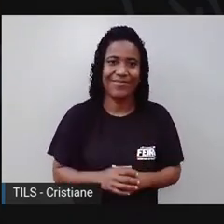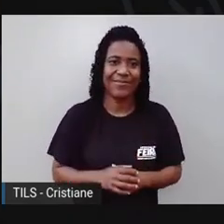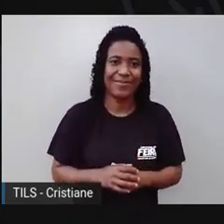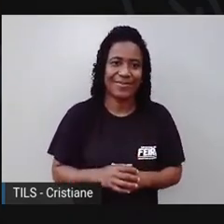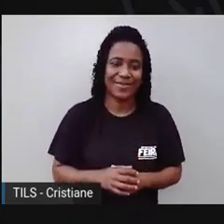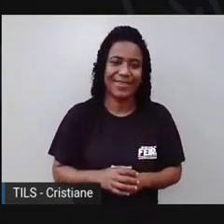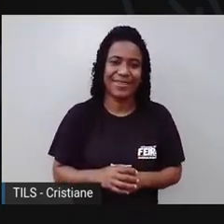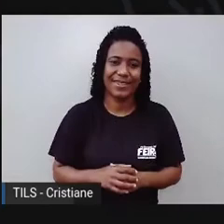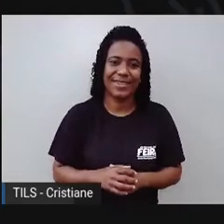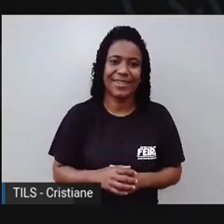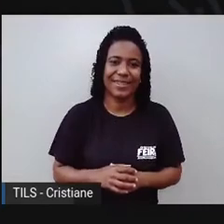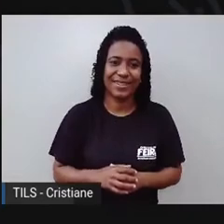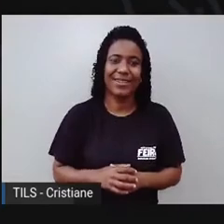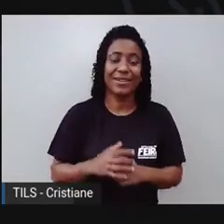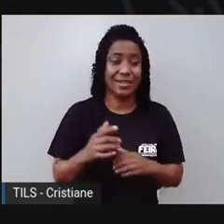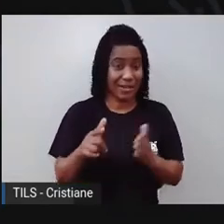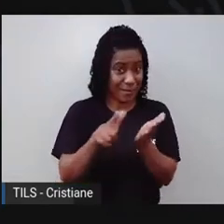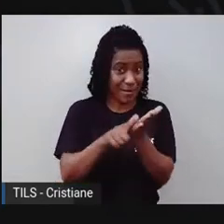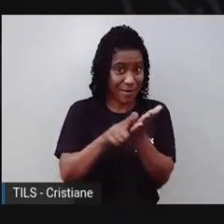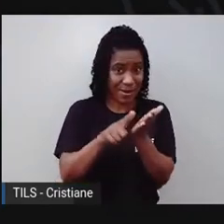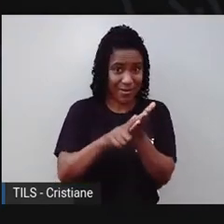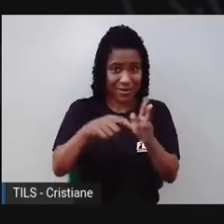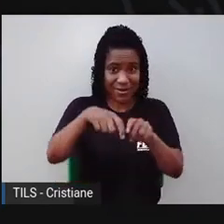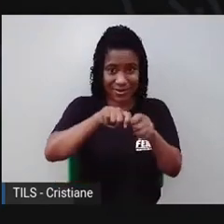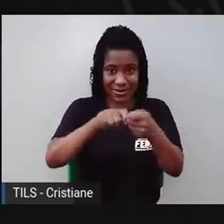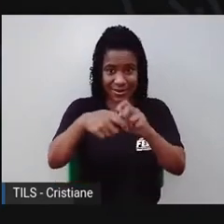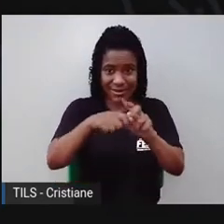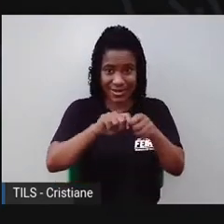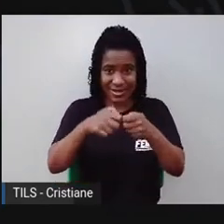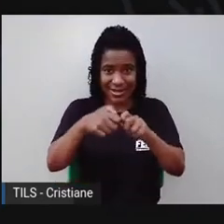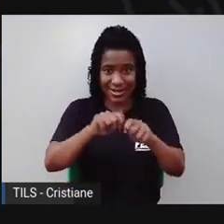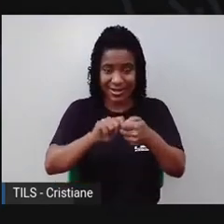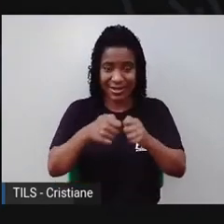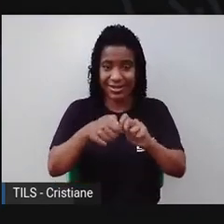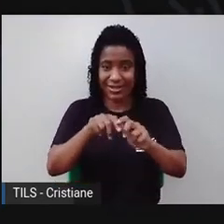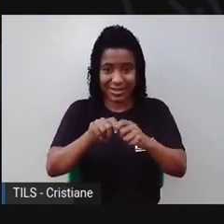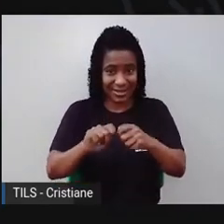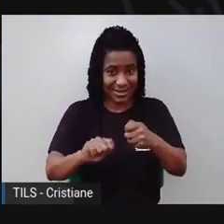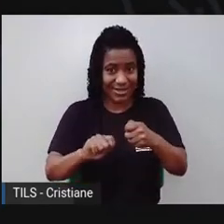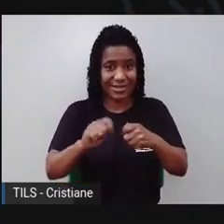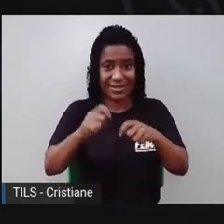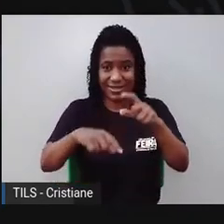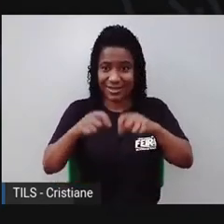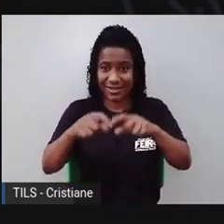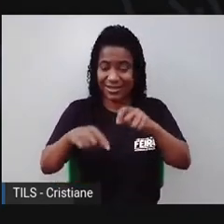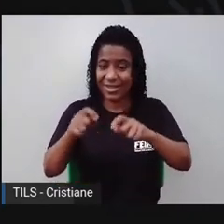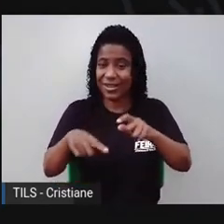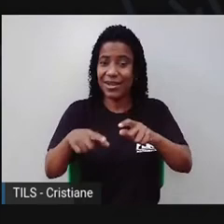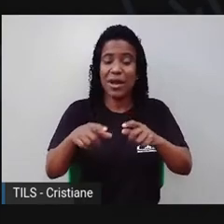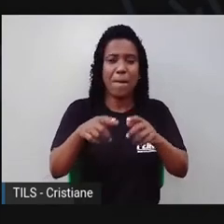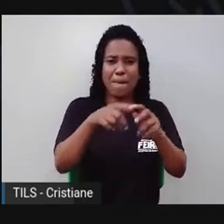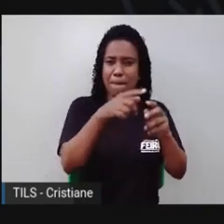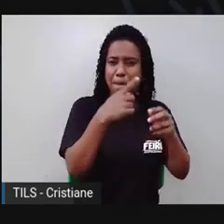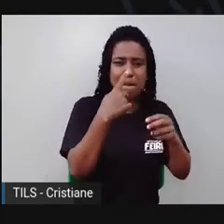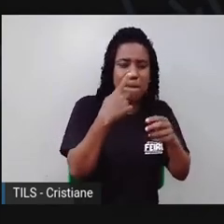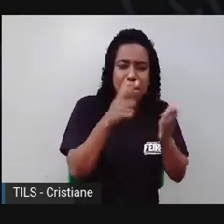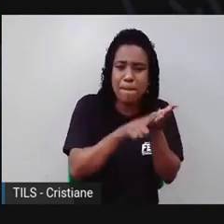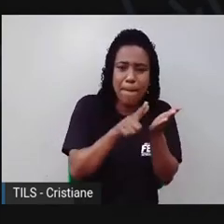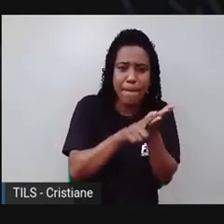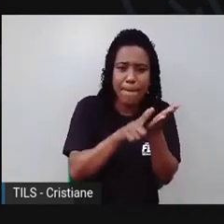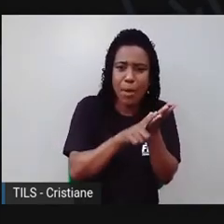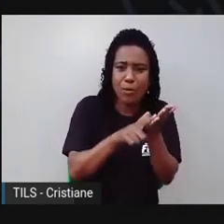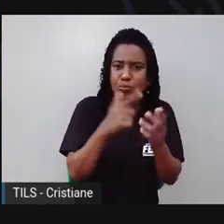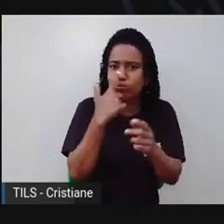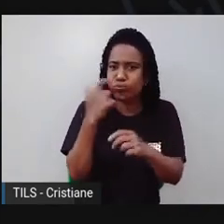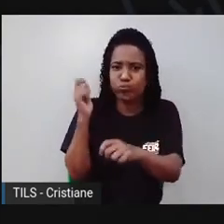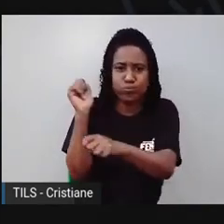sobrava, né, aqueles pedacinhos de papel, aí eles não jogavam fora, porque saía muito caro, caro que eu digo assim,